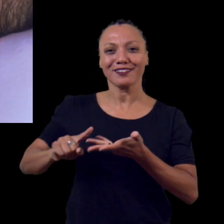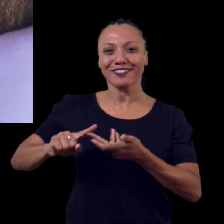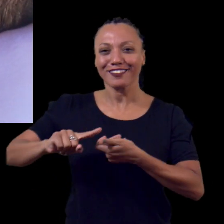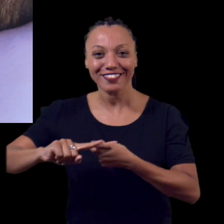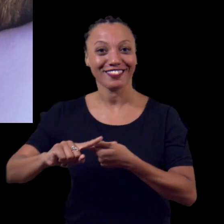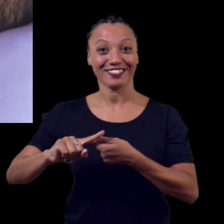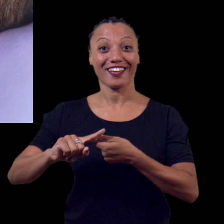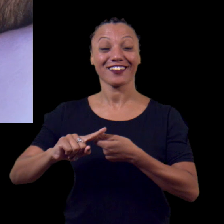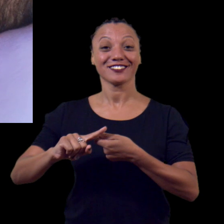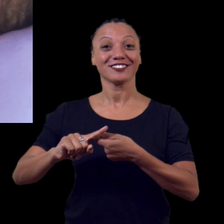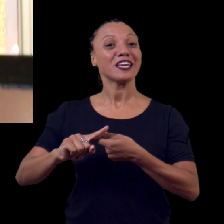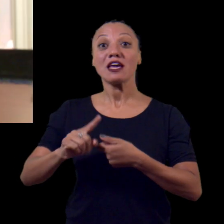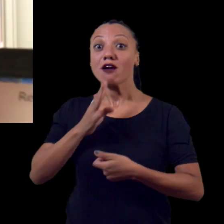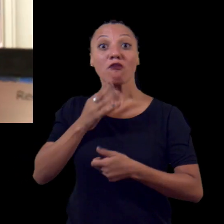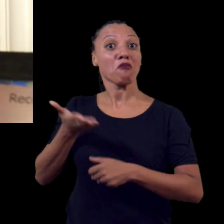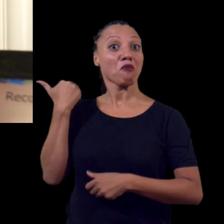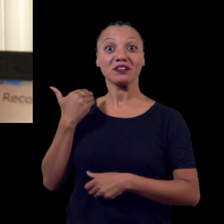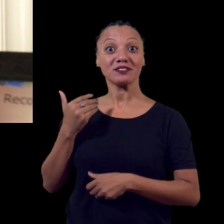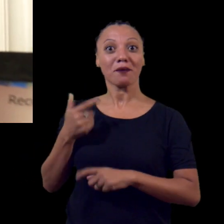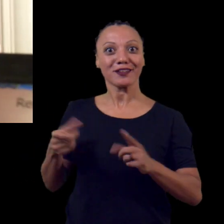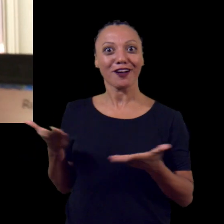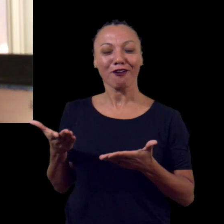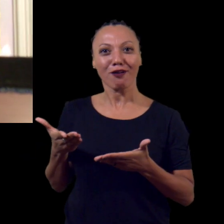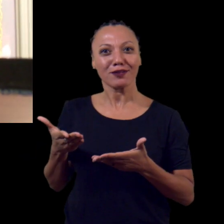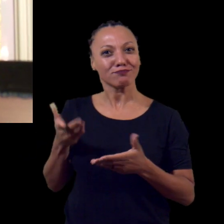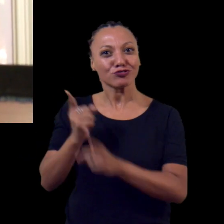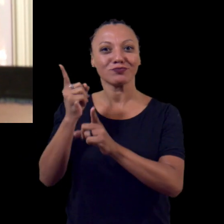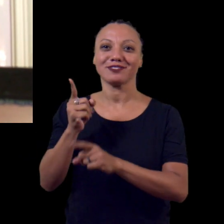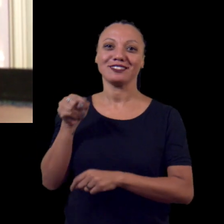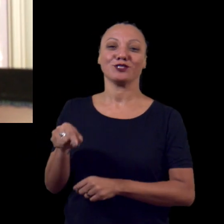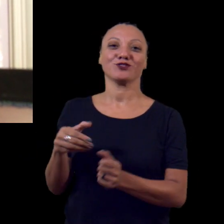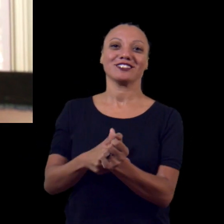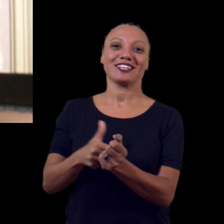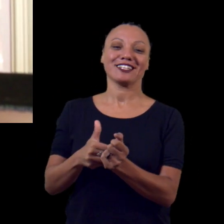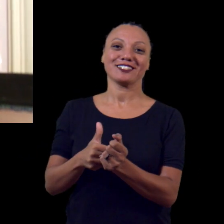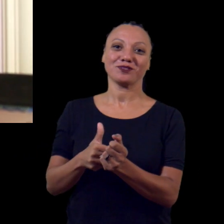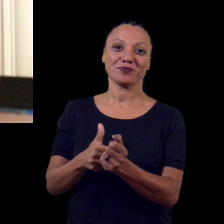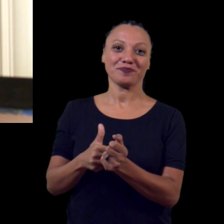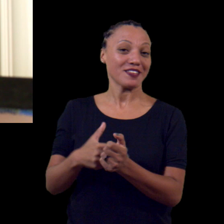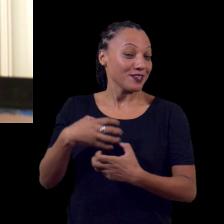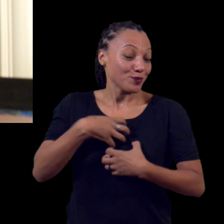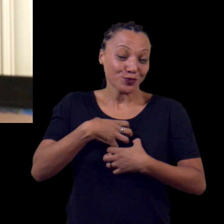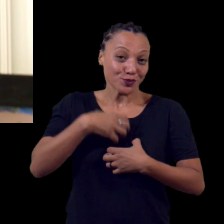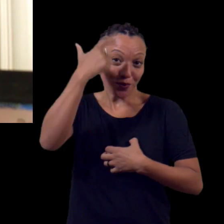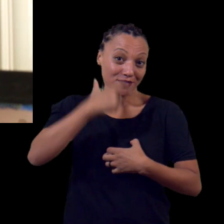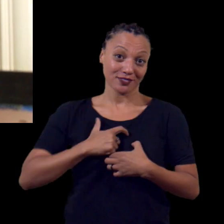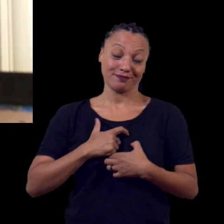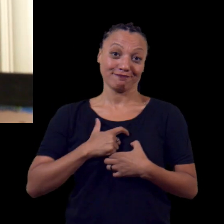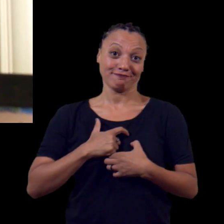desconhecia. Acredito que esse seja o segredo. Acho que não sei ser diferente. Além disso, conto com o